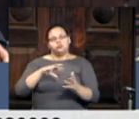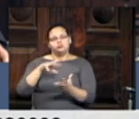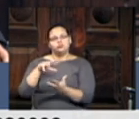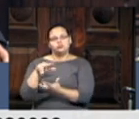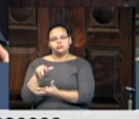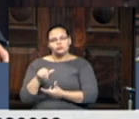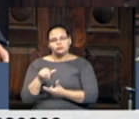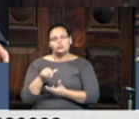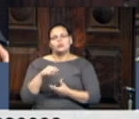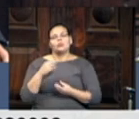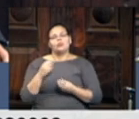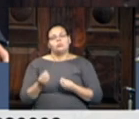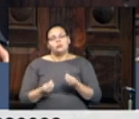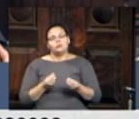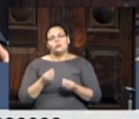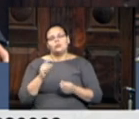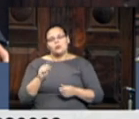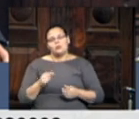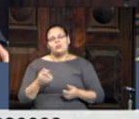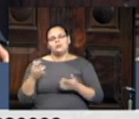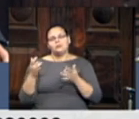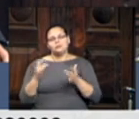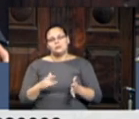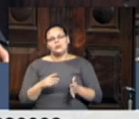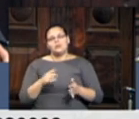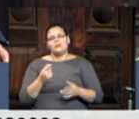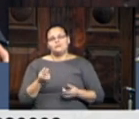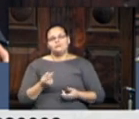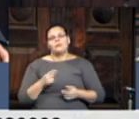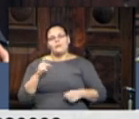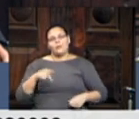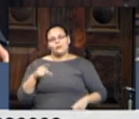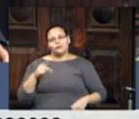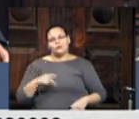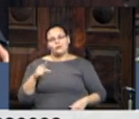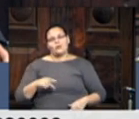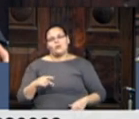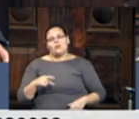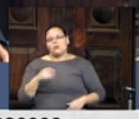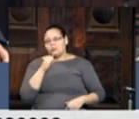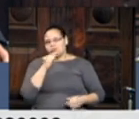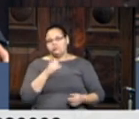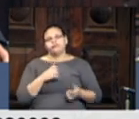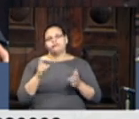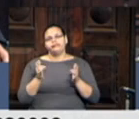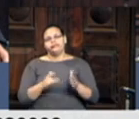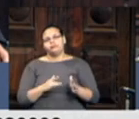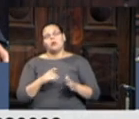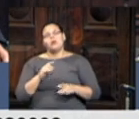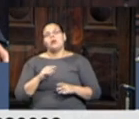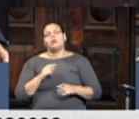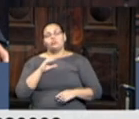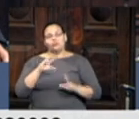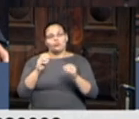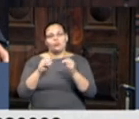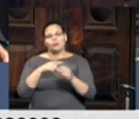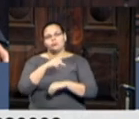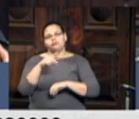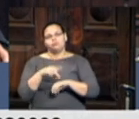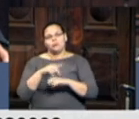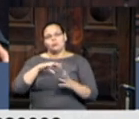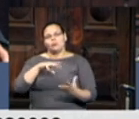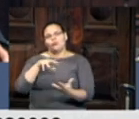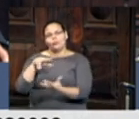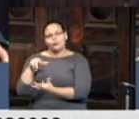mundial quando abriu mão das suas reservas de petróleo. Não existe isso. Todos os grandes países